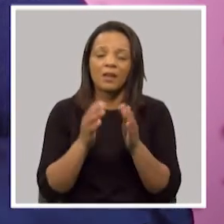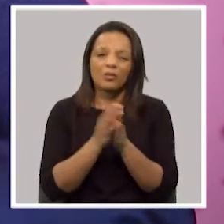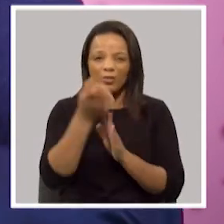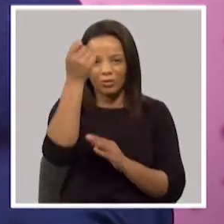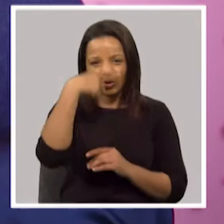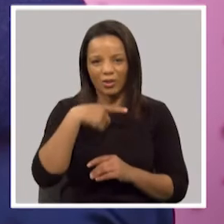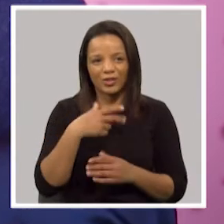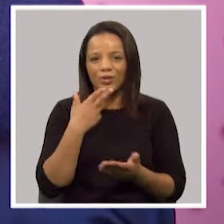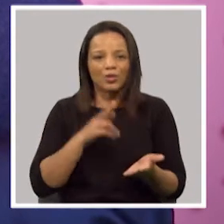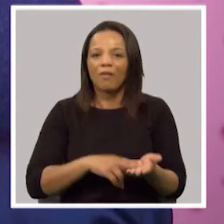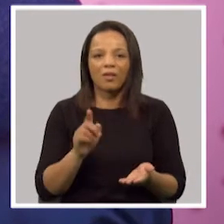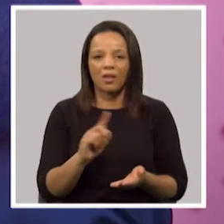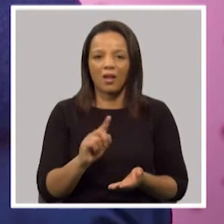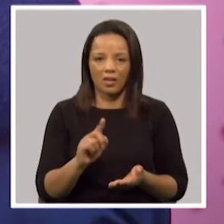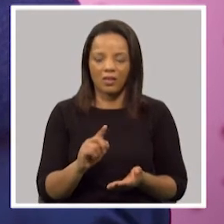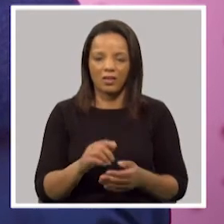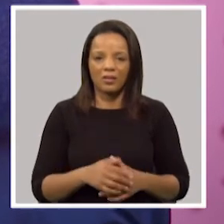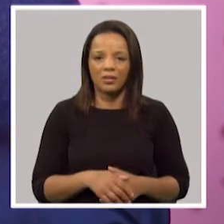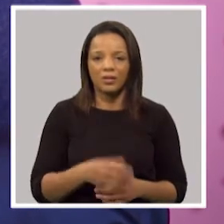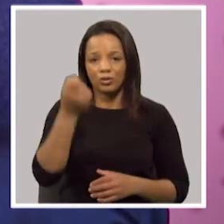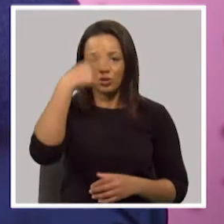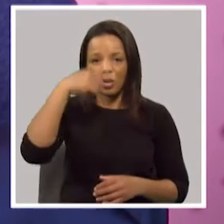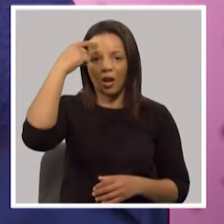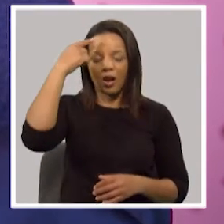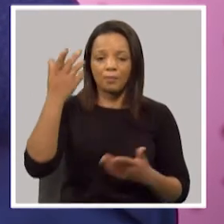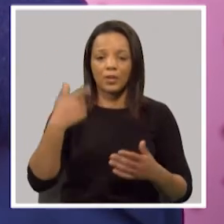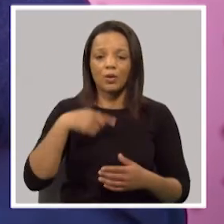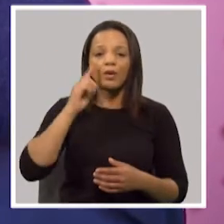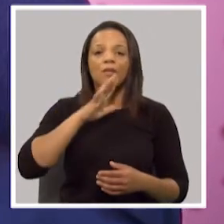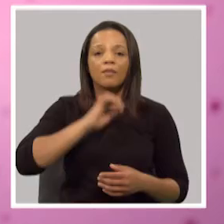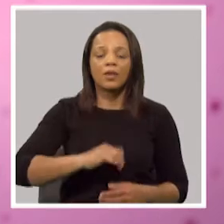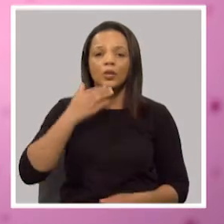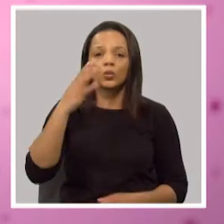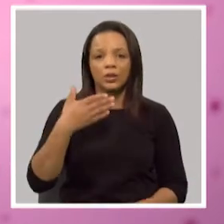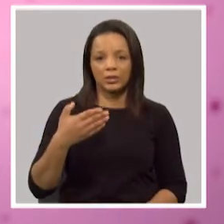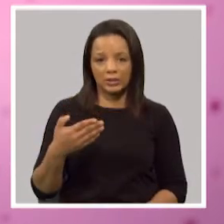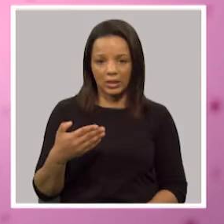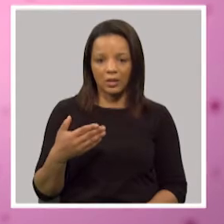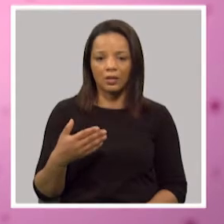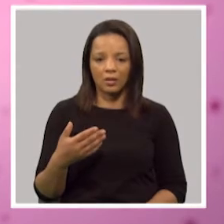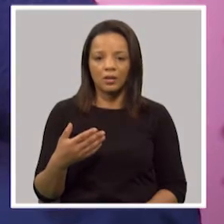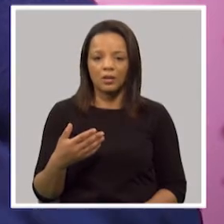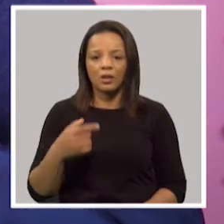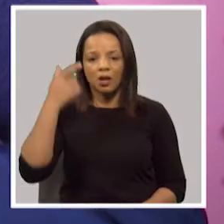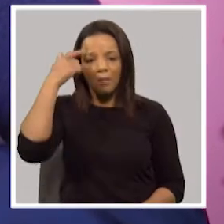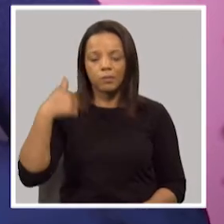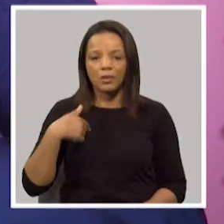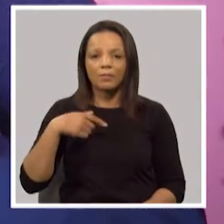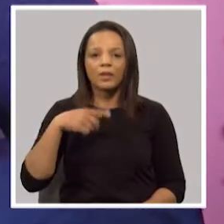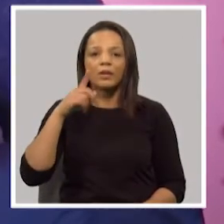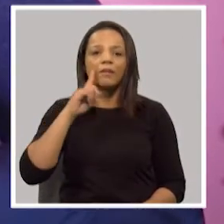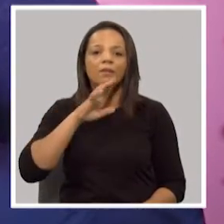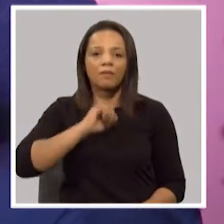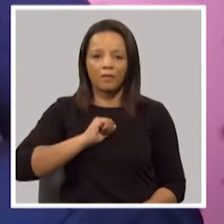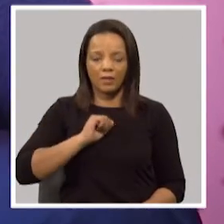isto são tudo mitos, não é? Mais uma vez, que estão na nossa cabeça e acredito, eu tenho uma filha que tem 17 anos agora e sei que ela